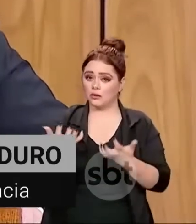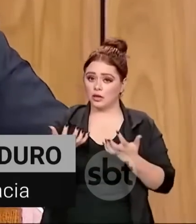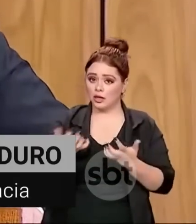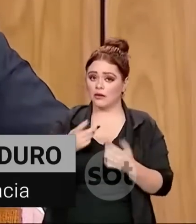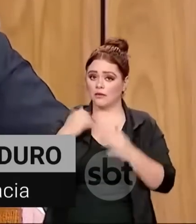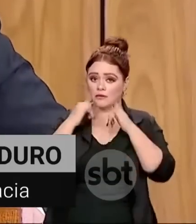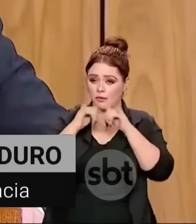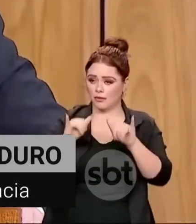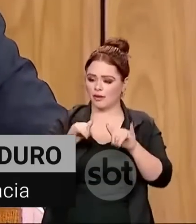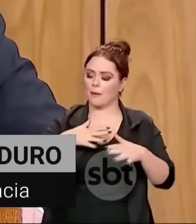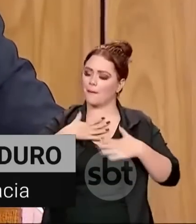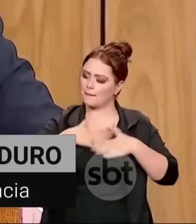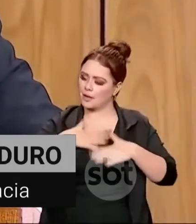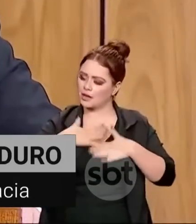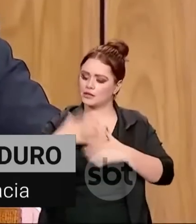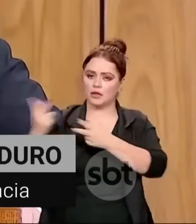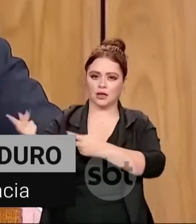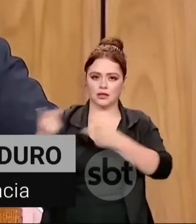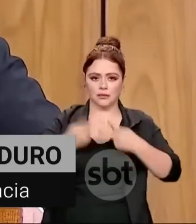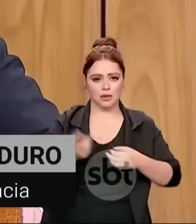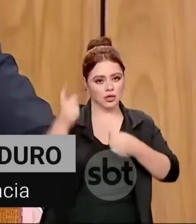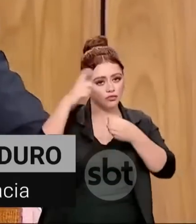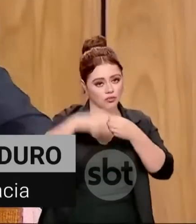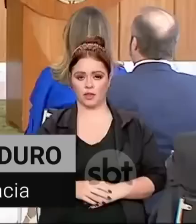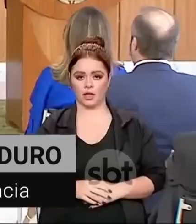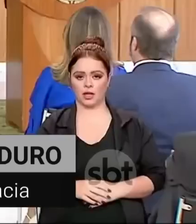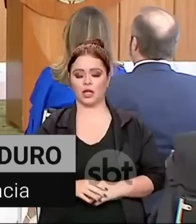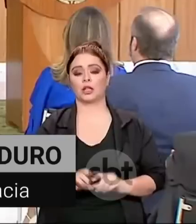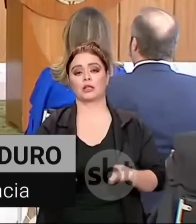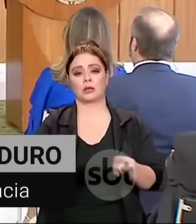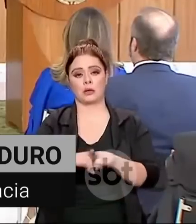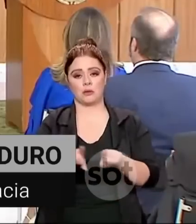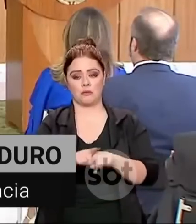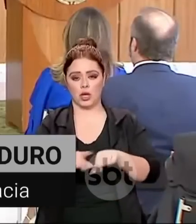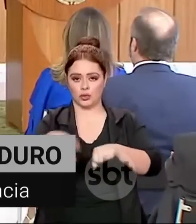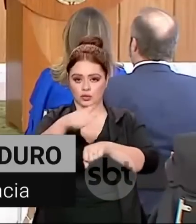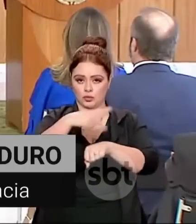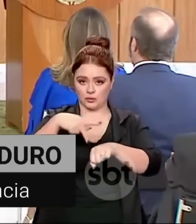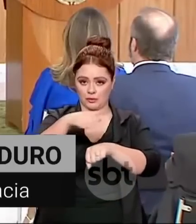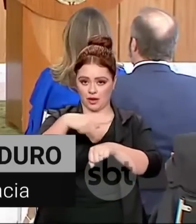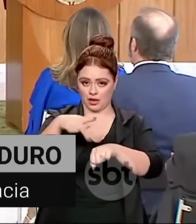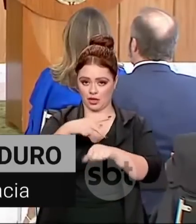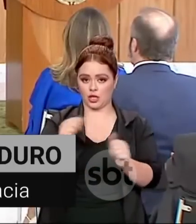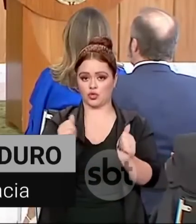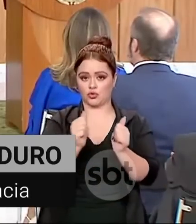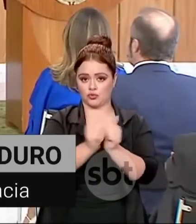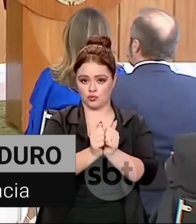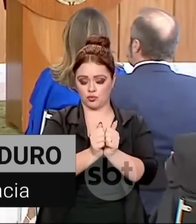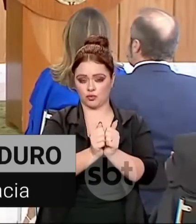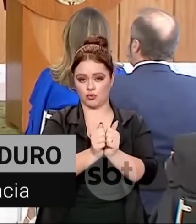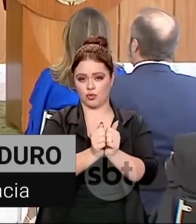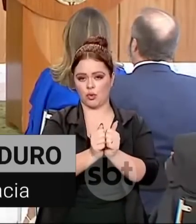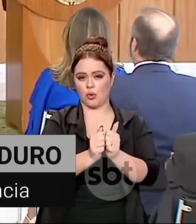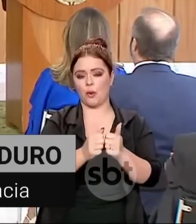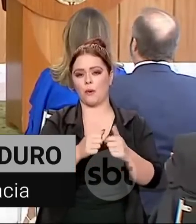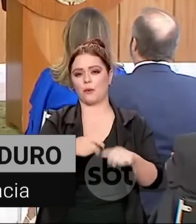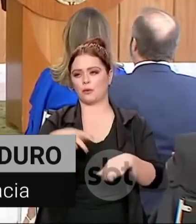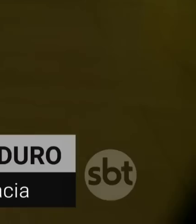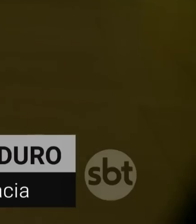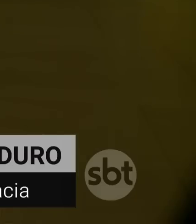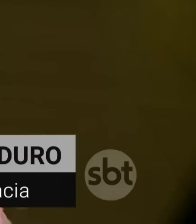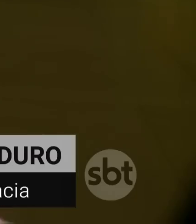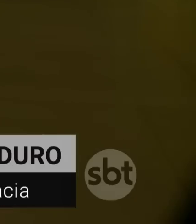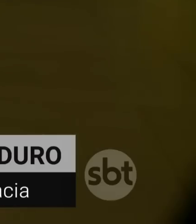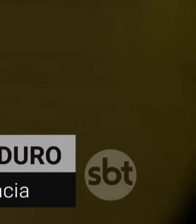governadores, dos partidos de oposição, movimentos sociais, pedindo respeito à soberania da